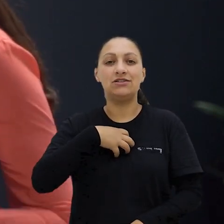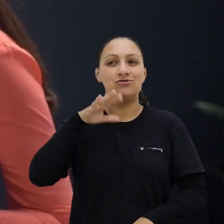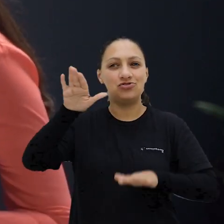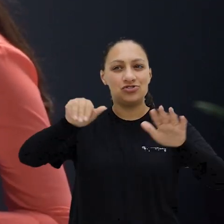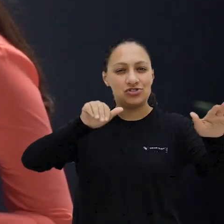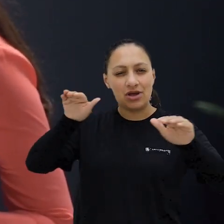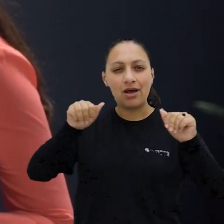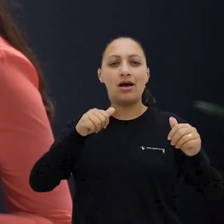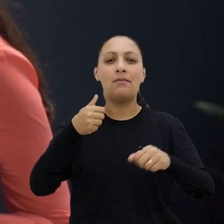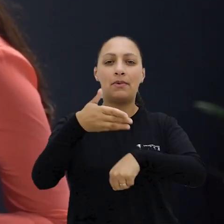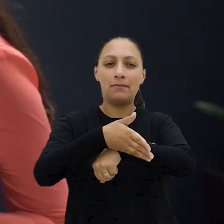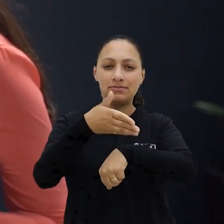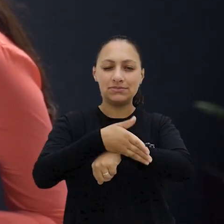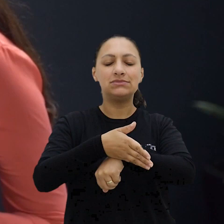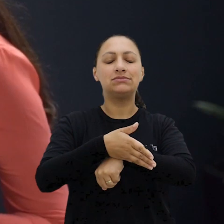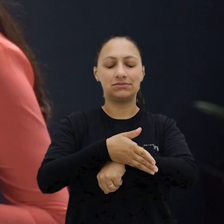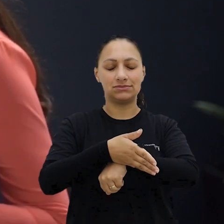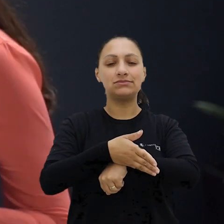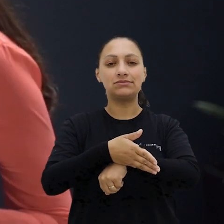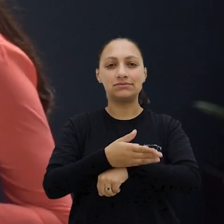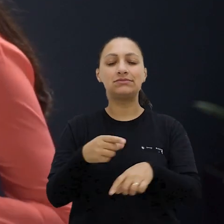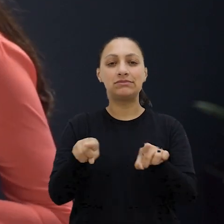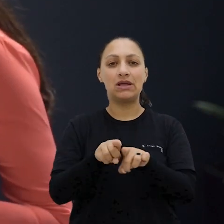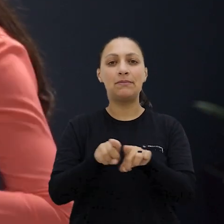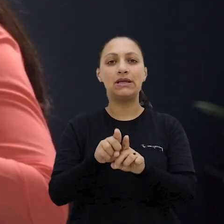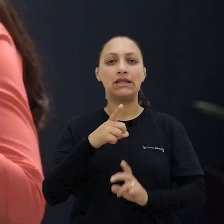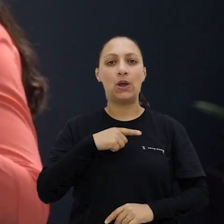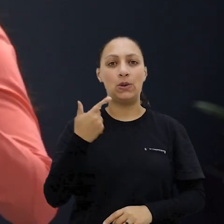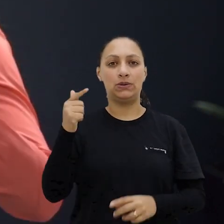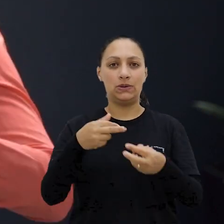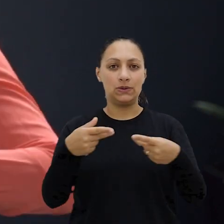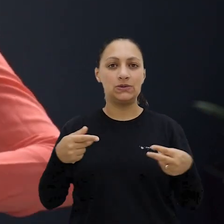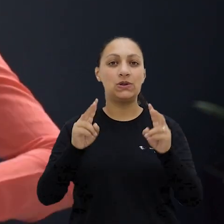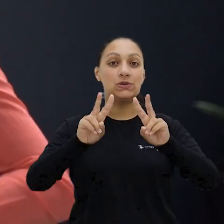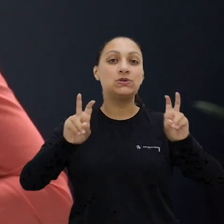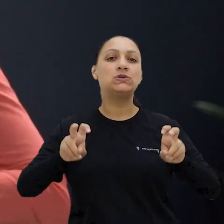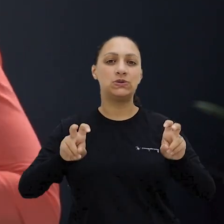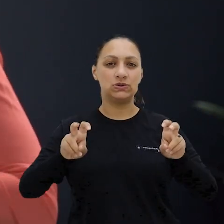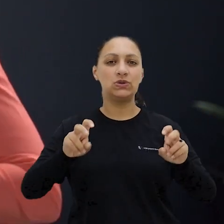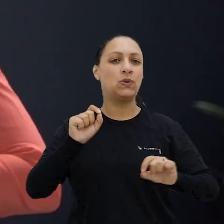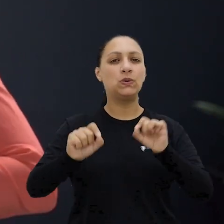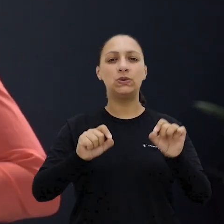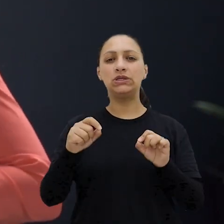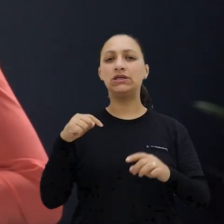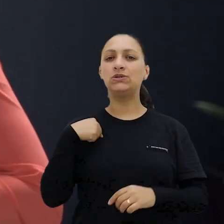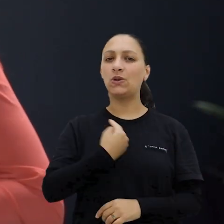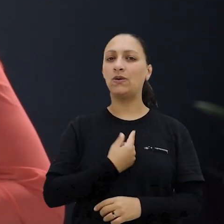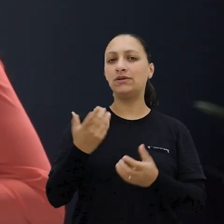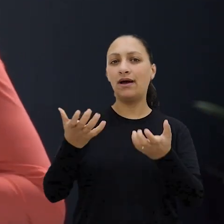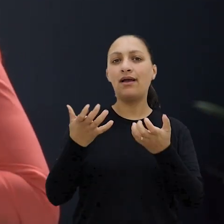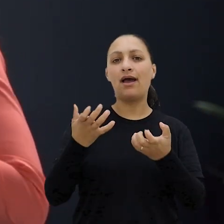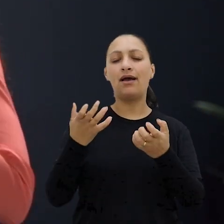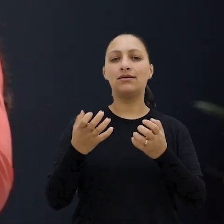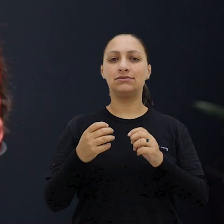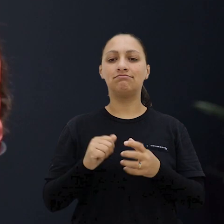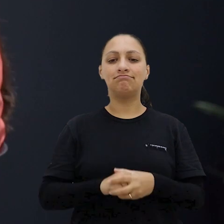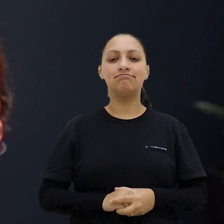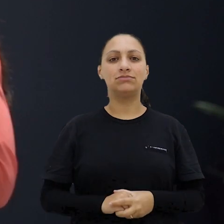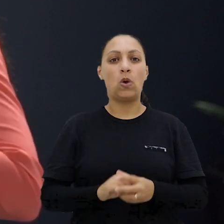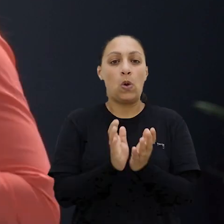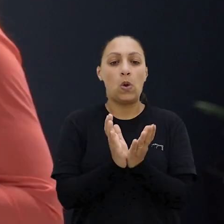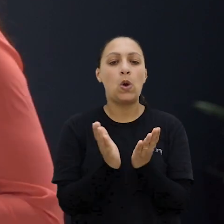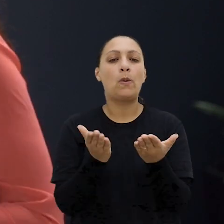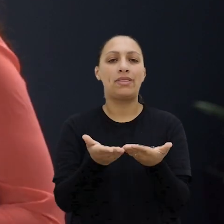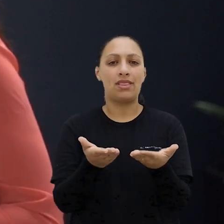interligação, de chamar o pessoal para participar. Então ali já temos outra coisa também, outro assunto para falar um pouco do que a gente quer com esse comitê.